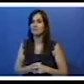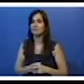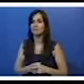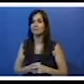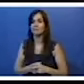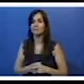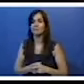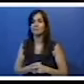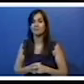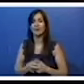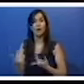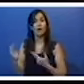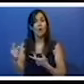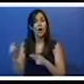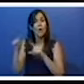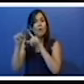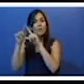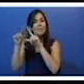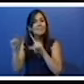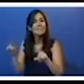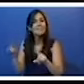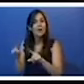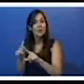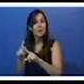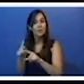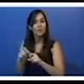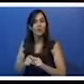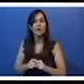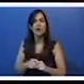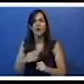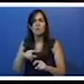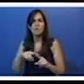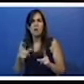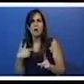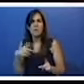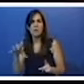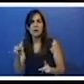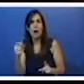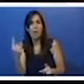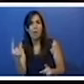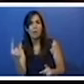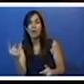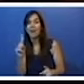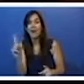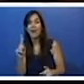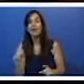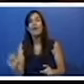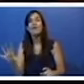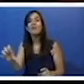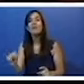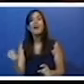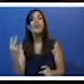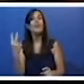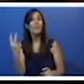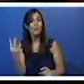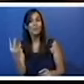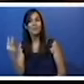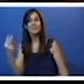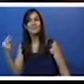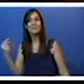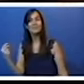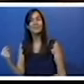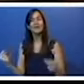três partes só que eu em vez de pegar uma parte eu vou pegar duas Olha lá